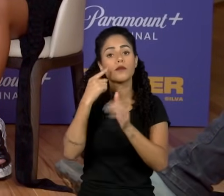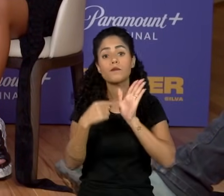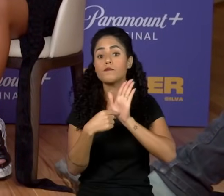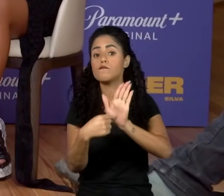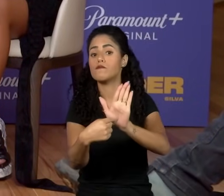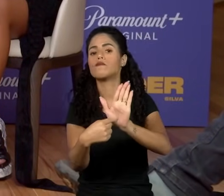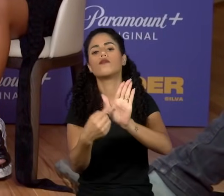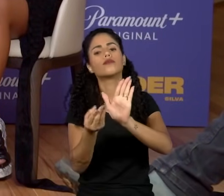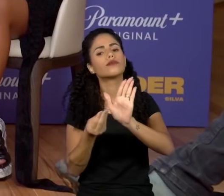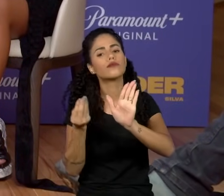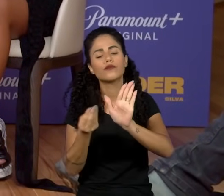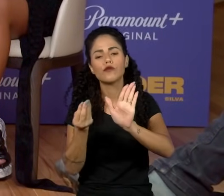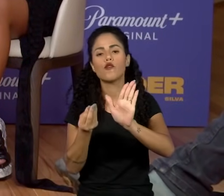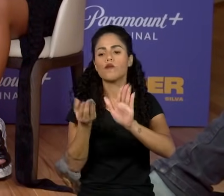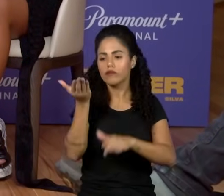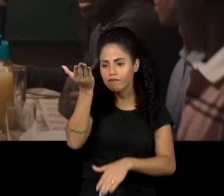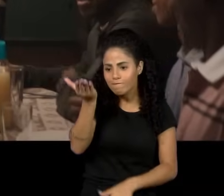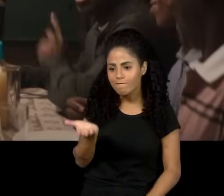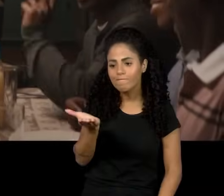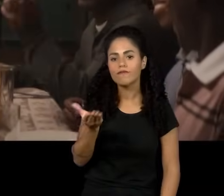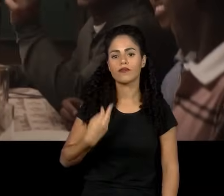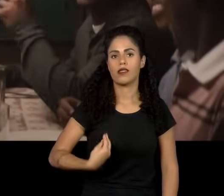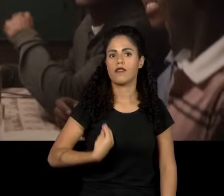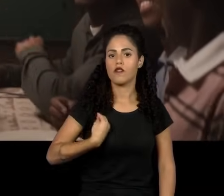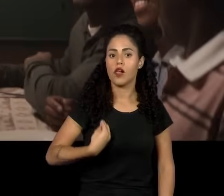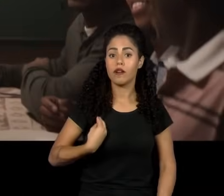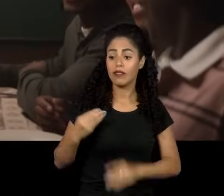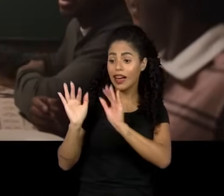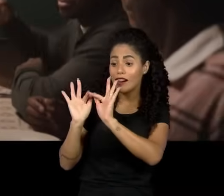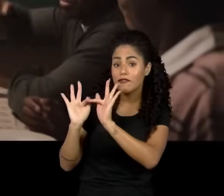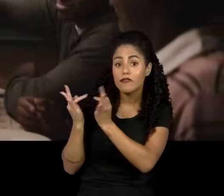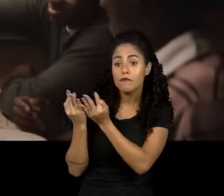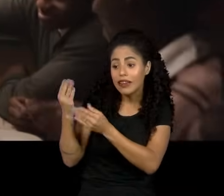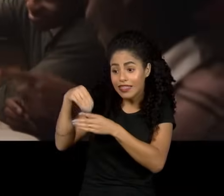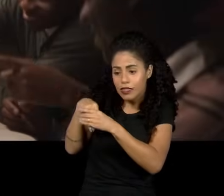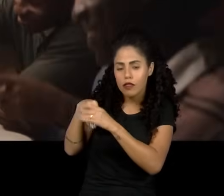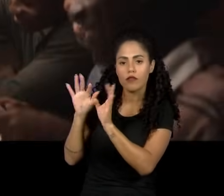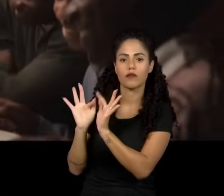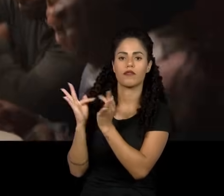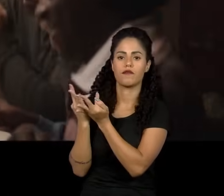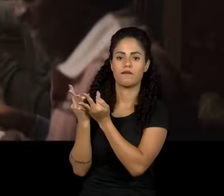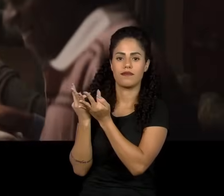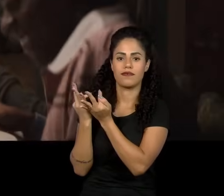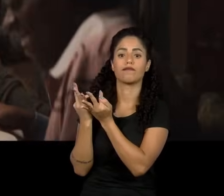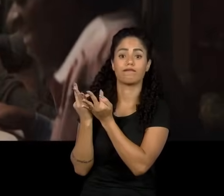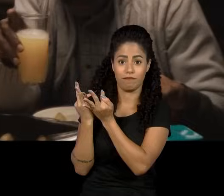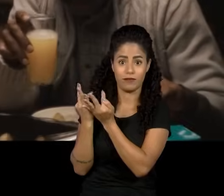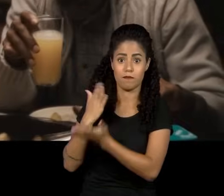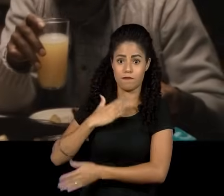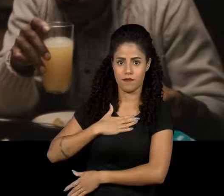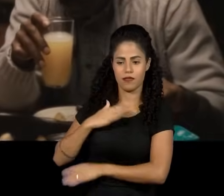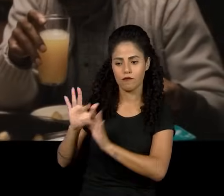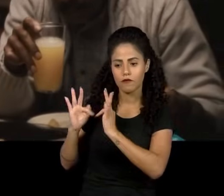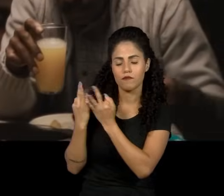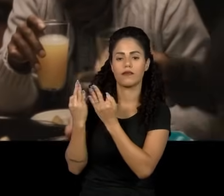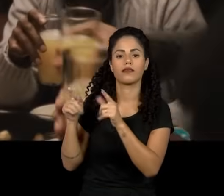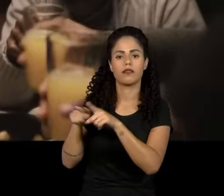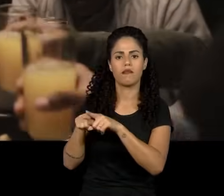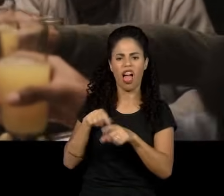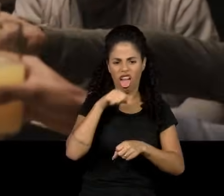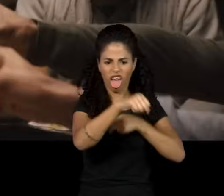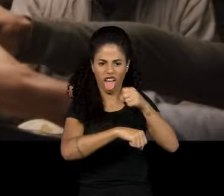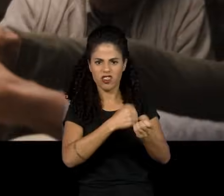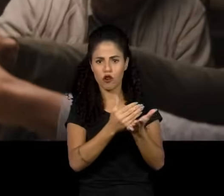mostrado e mostrar a base familiar que esse cara teve para chegar até lá. E não a luta em si. A luta é